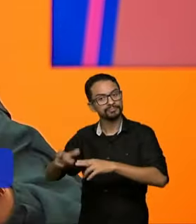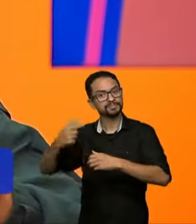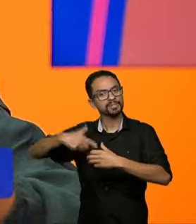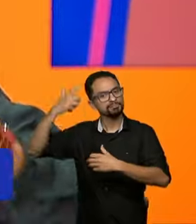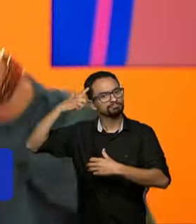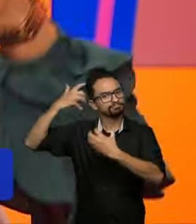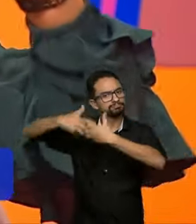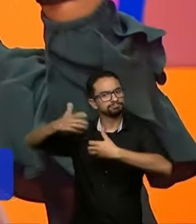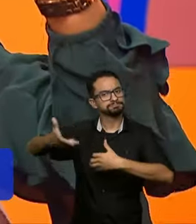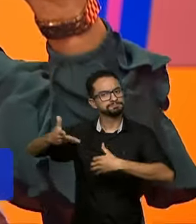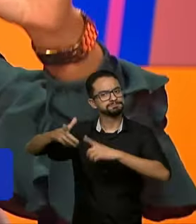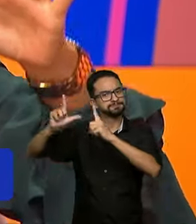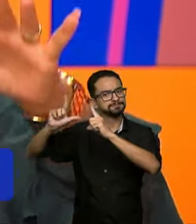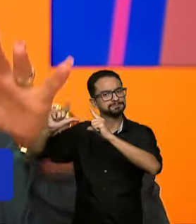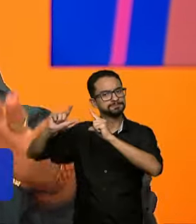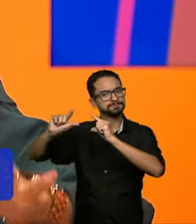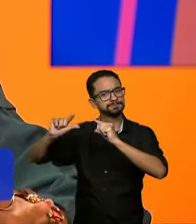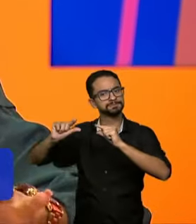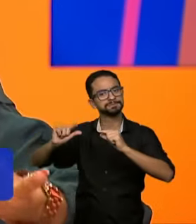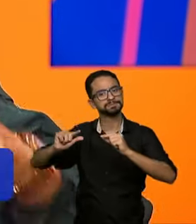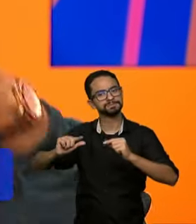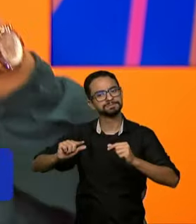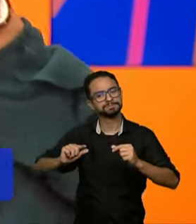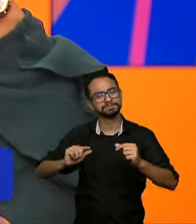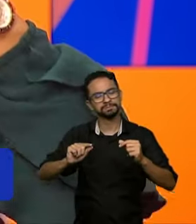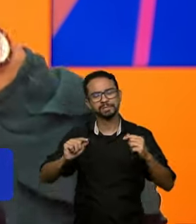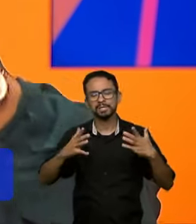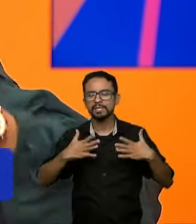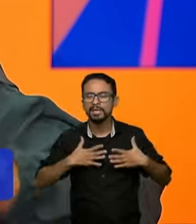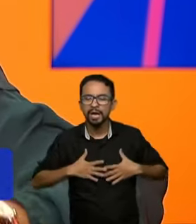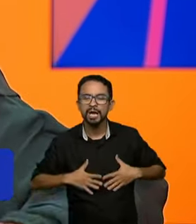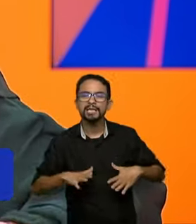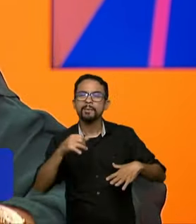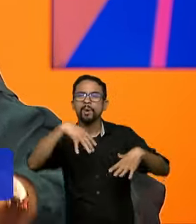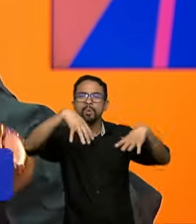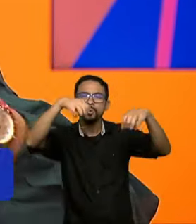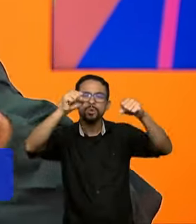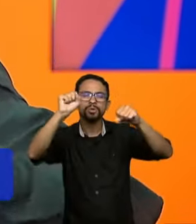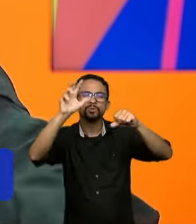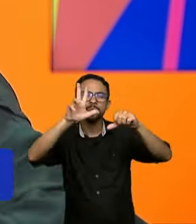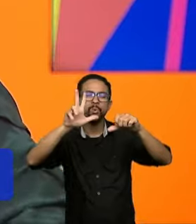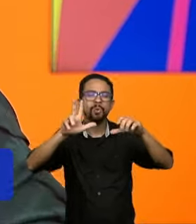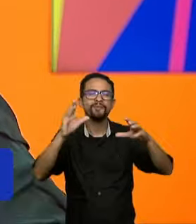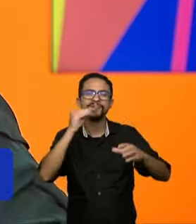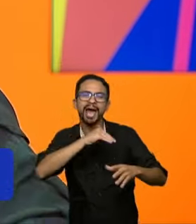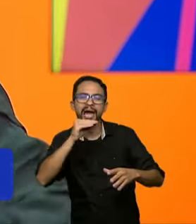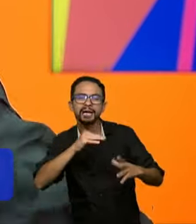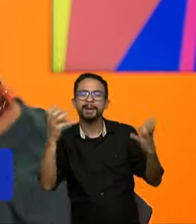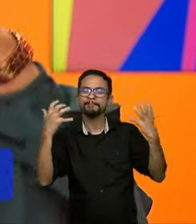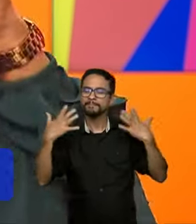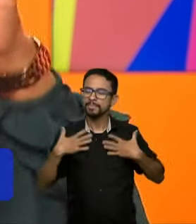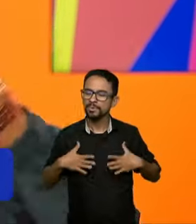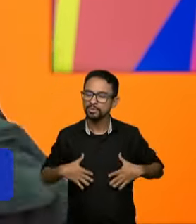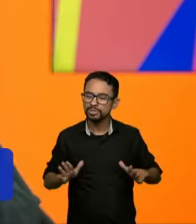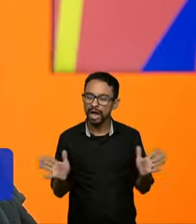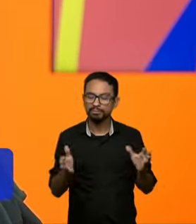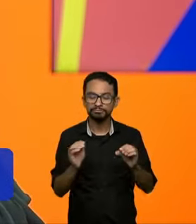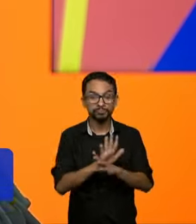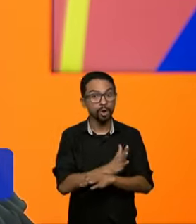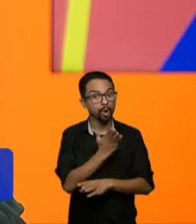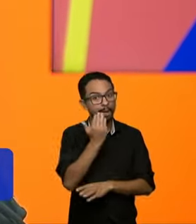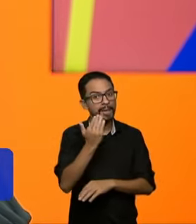desacelerar. Eu tenho que ficar com a luz na penumbra, eu tenho que estar de banho tomado, eu tenho que estar alimentada, eu tenho